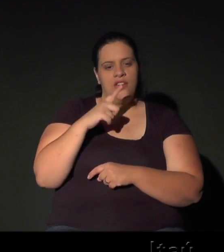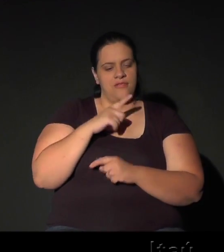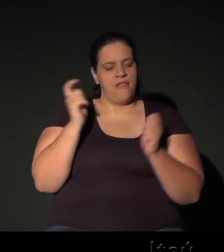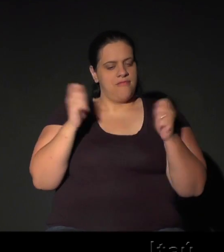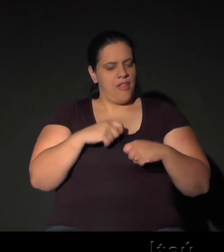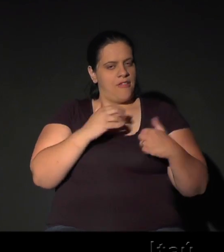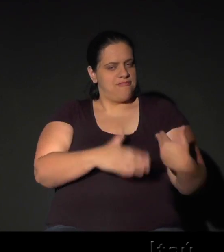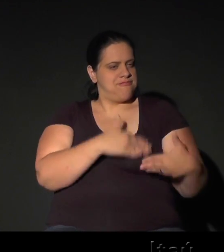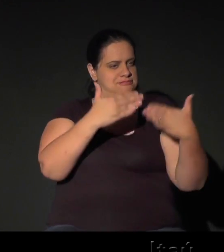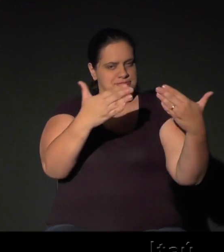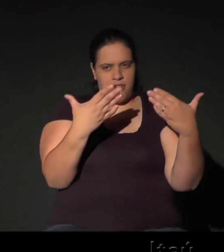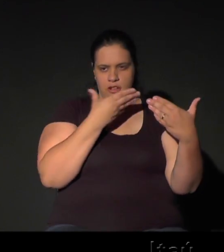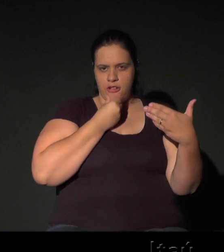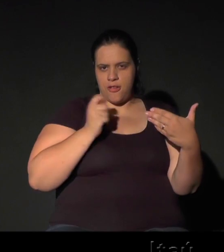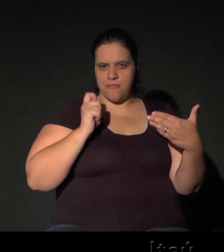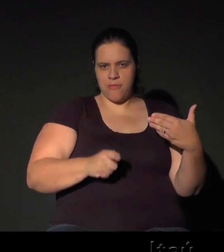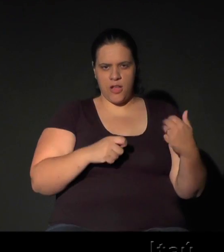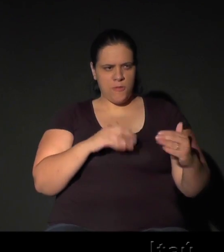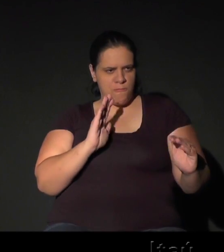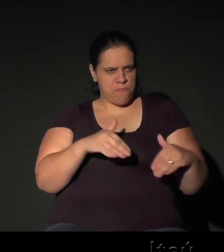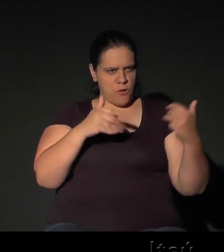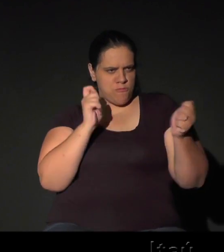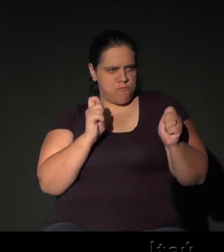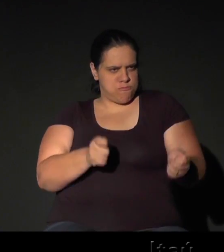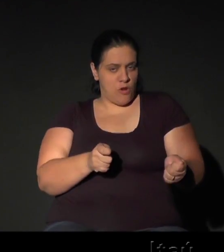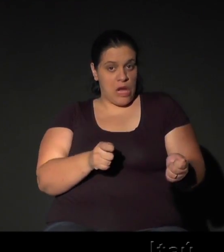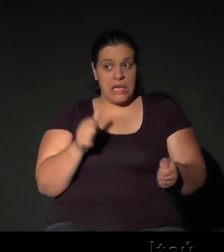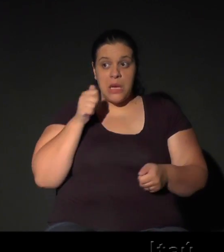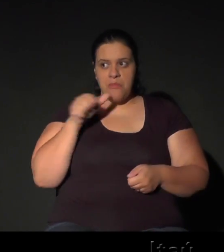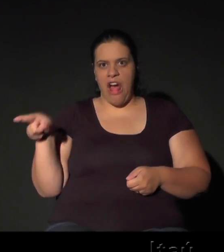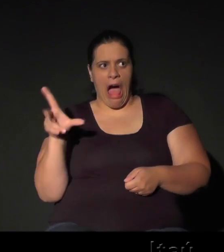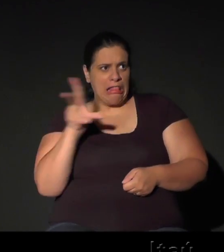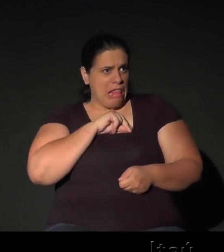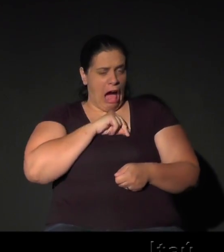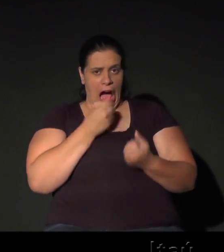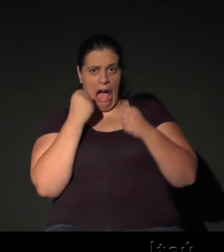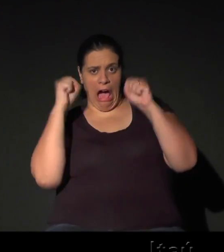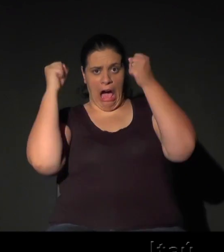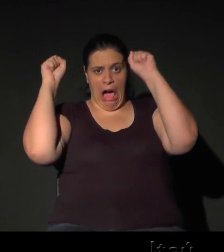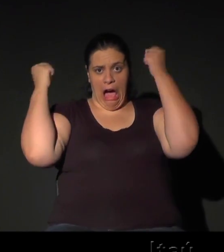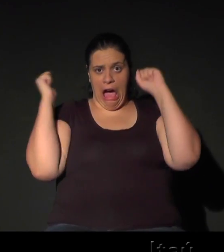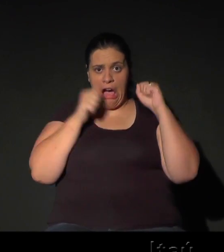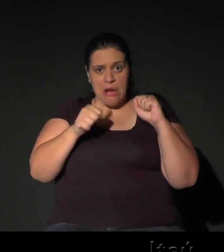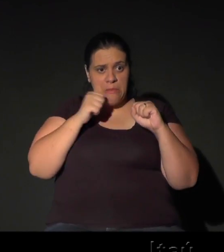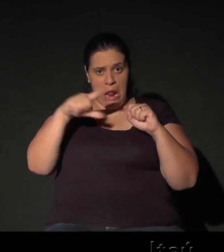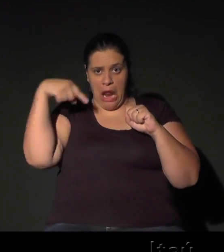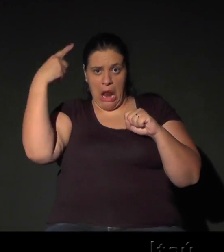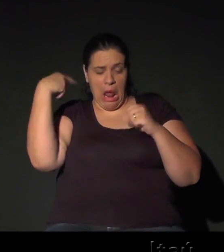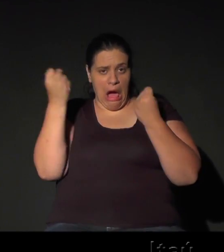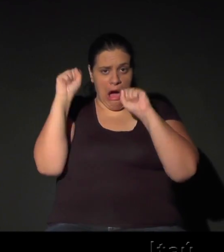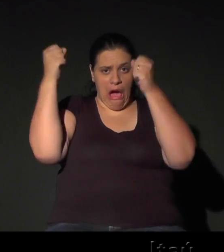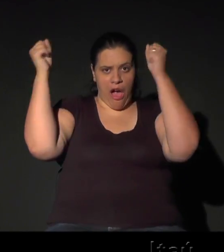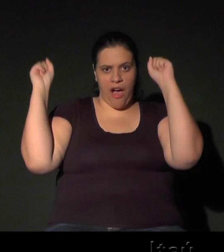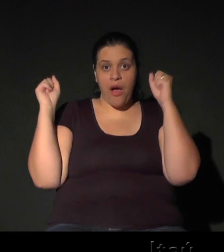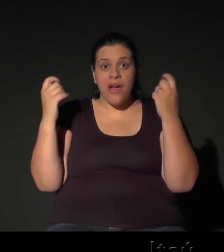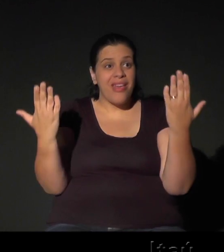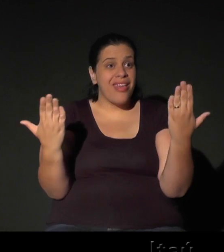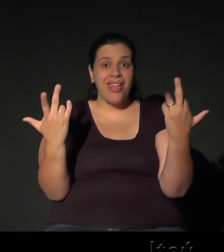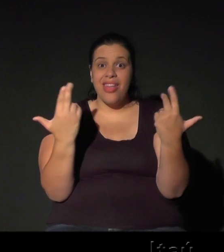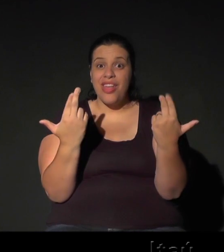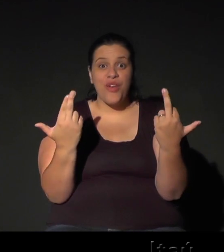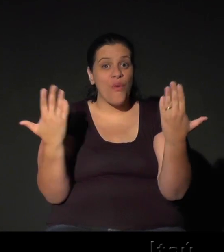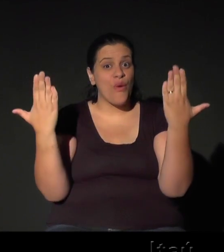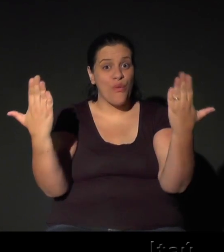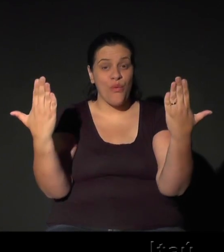empreendedorismo é a virilidade né nas mulheres é a histeria é descompensação e a loucura ou seja o mesmo